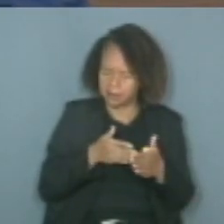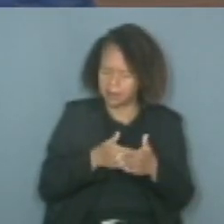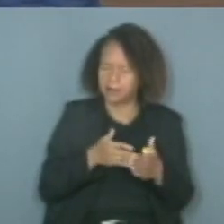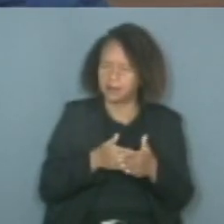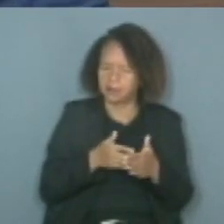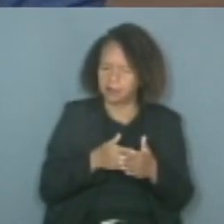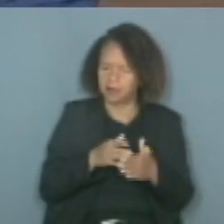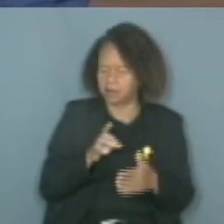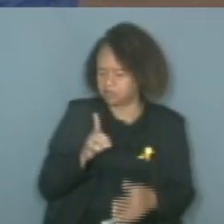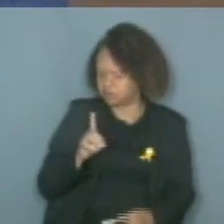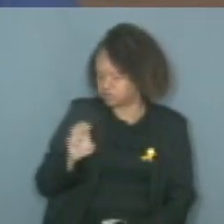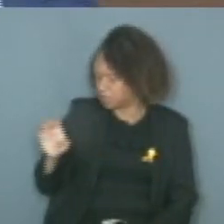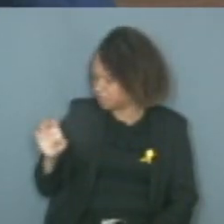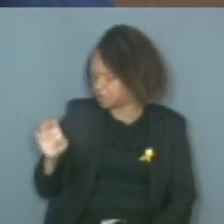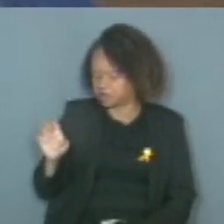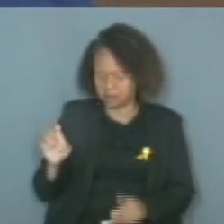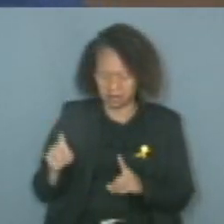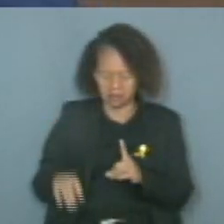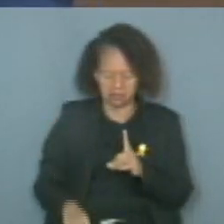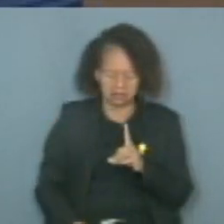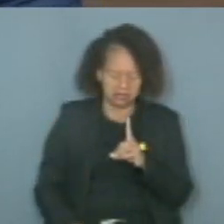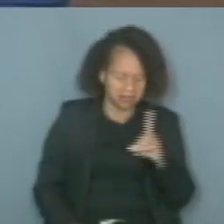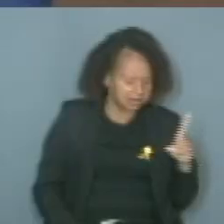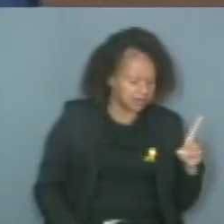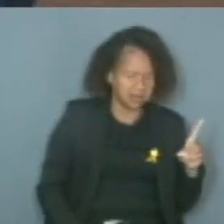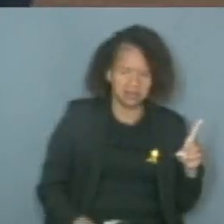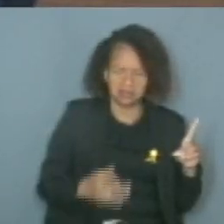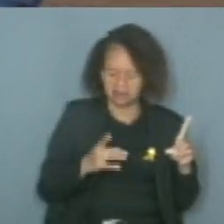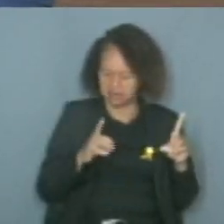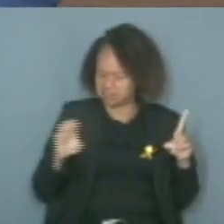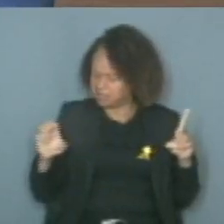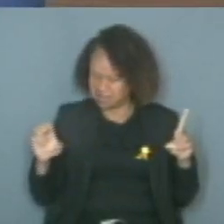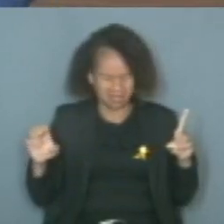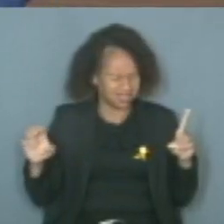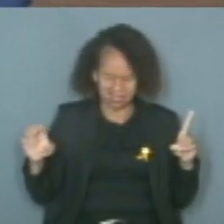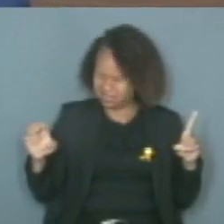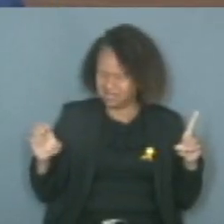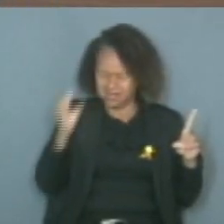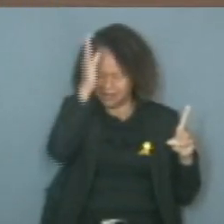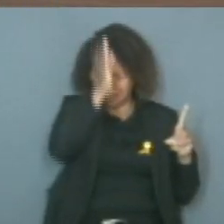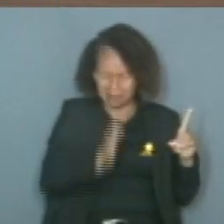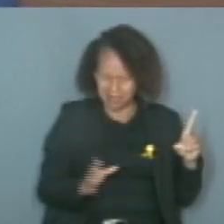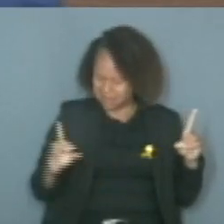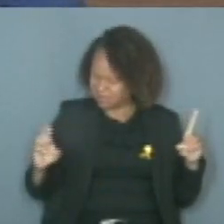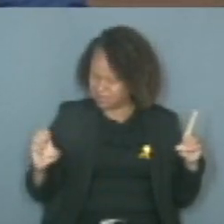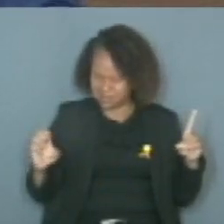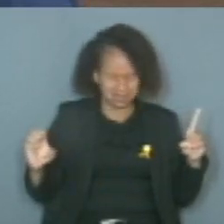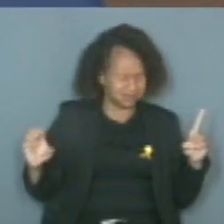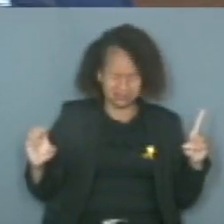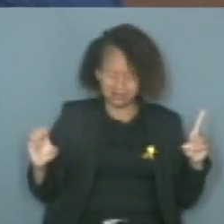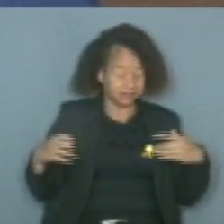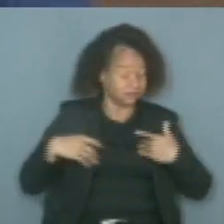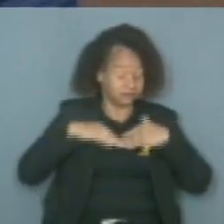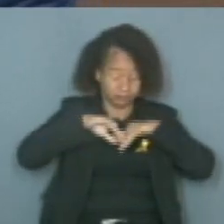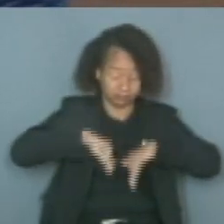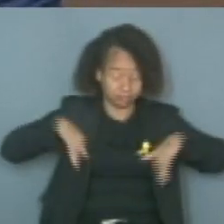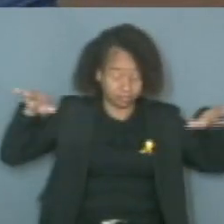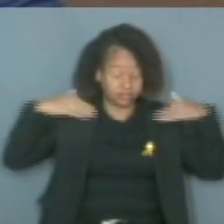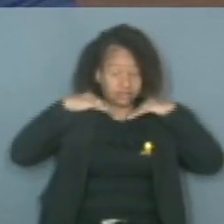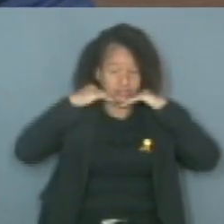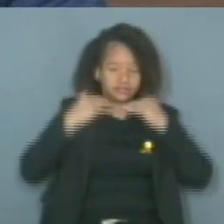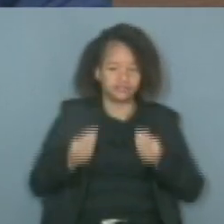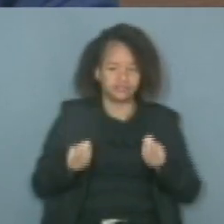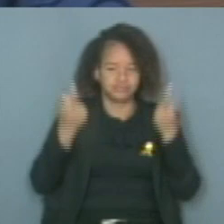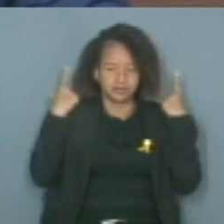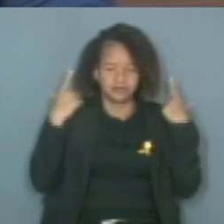da esquerda, vocês que se diz da direita, da base, do centro, eu não quero levar por esse